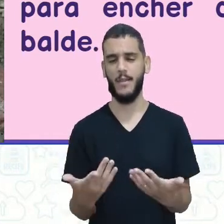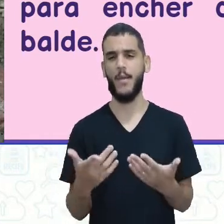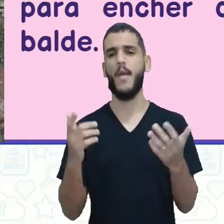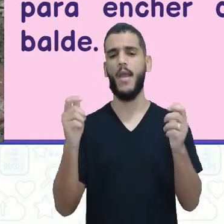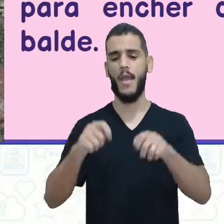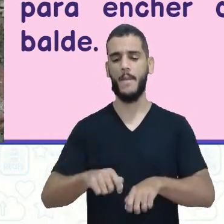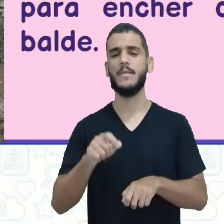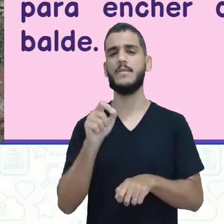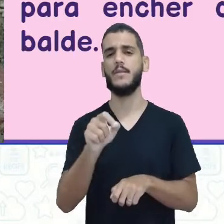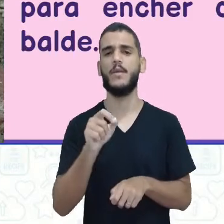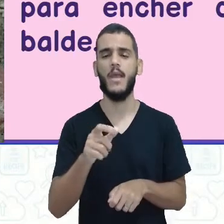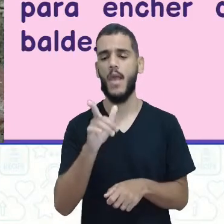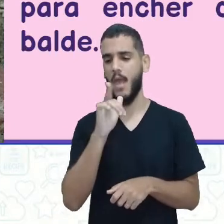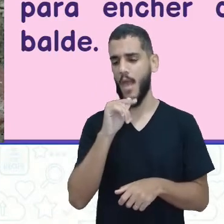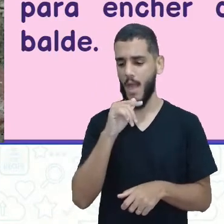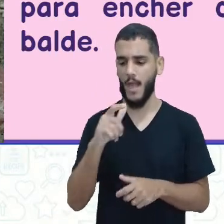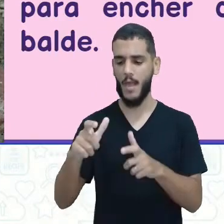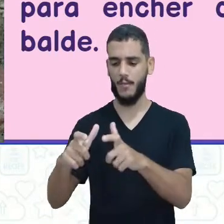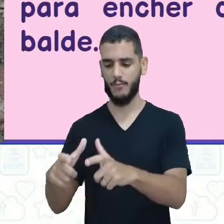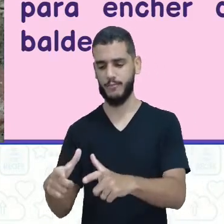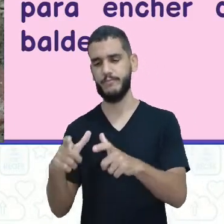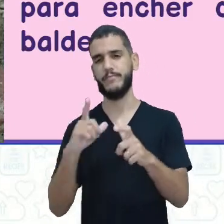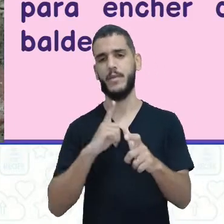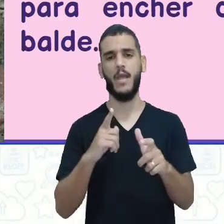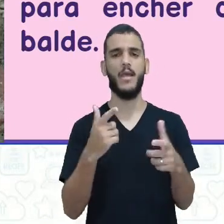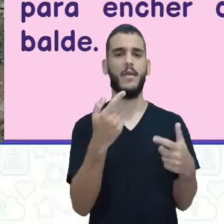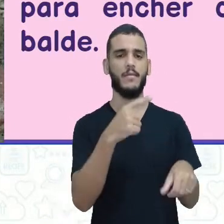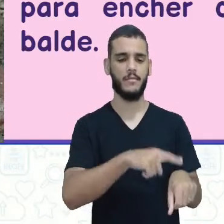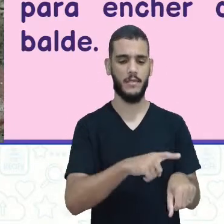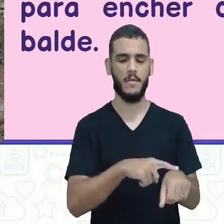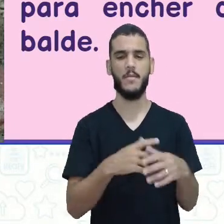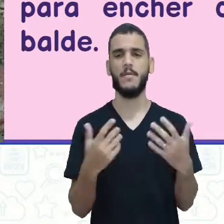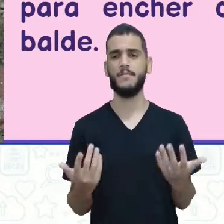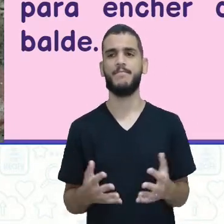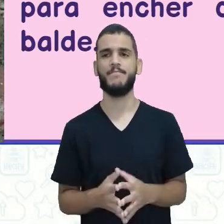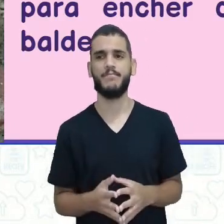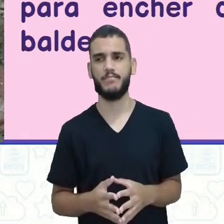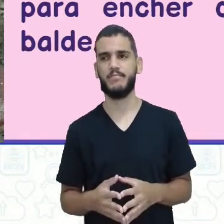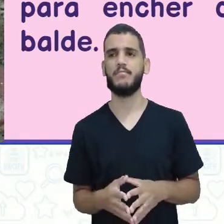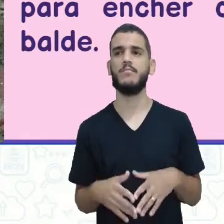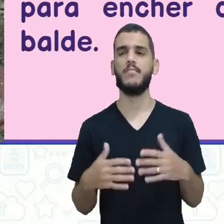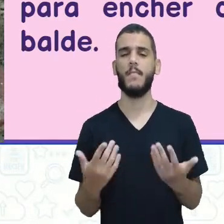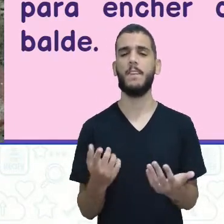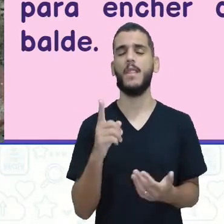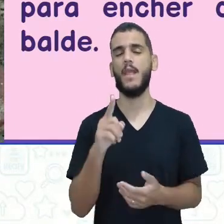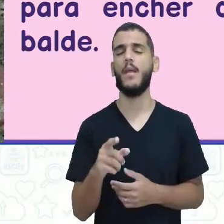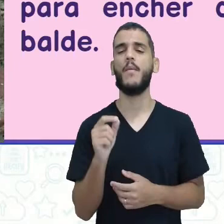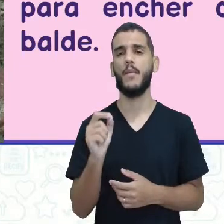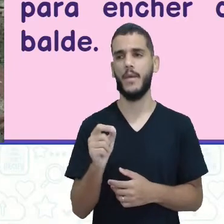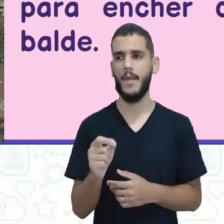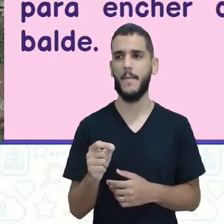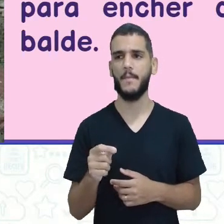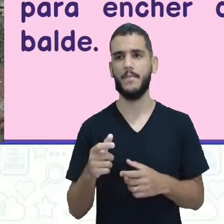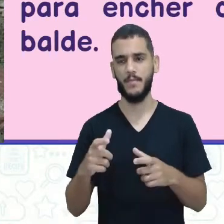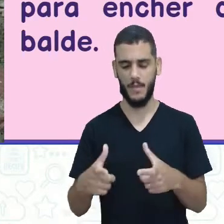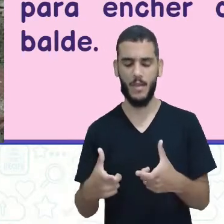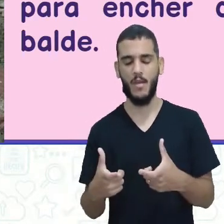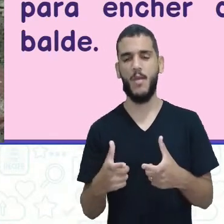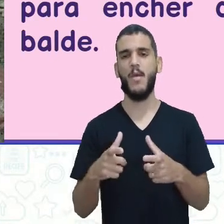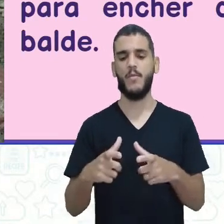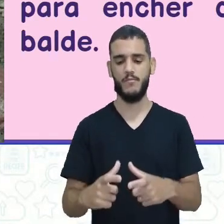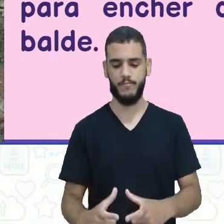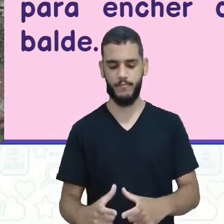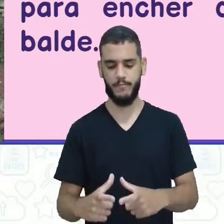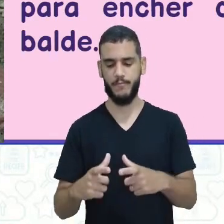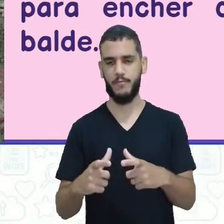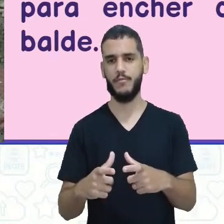capacidade, a quantidade de água com o tempo. Então, é inverso? É. Por quê? Aquele baldezinho ali vermelho vai